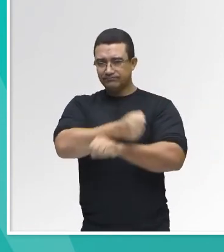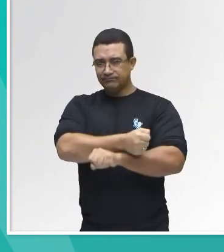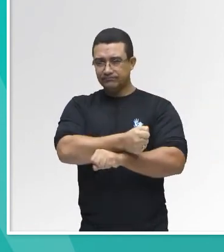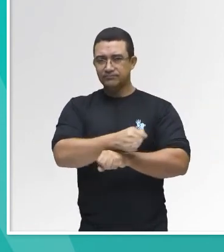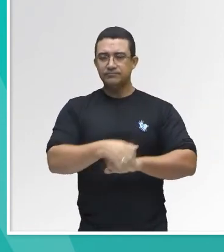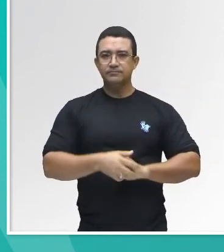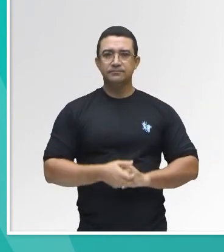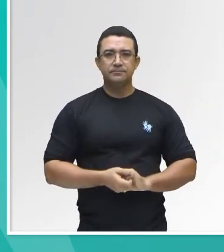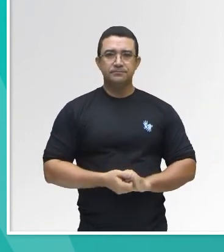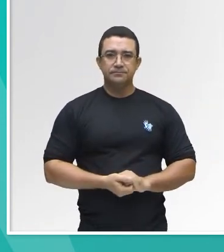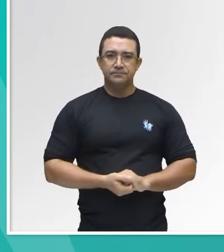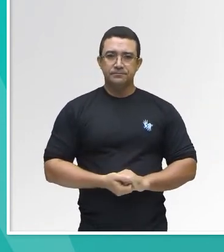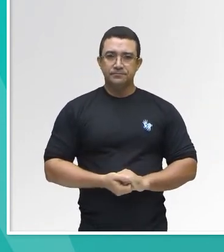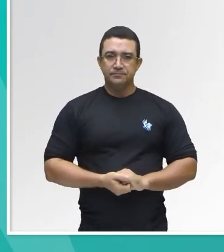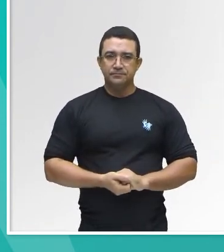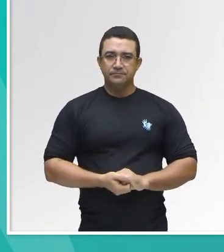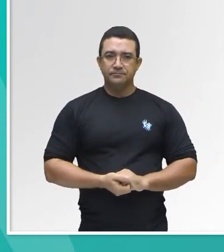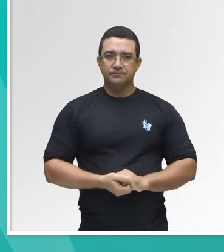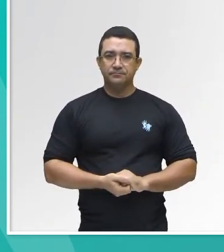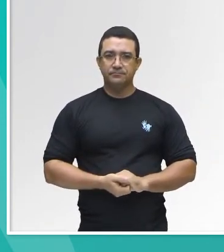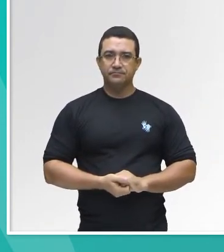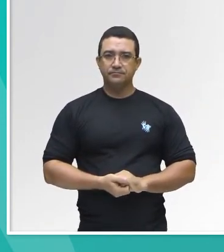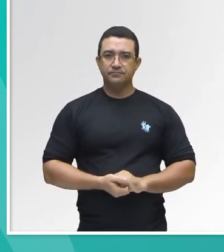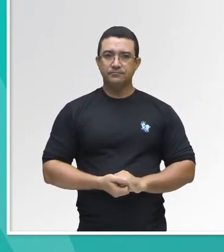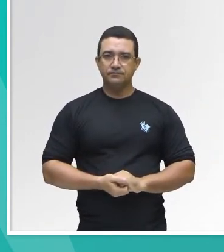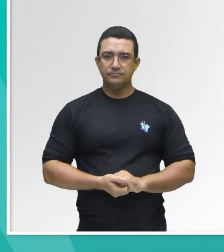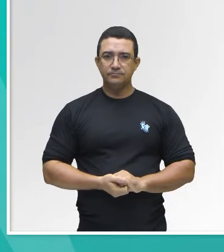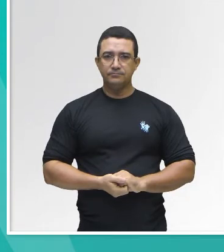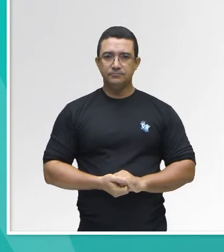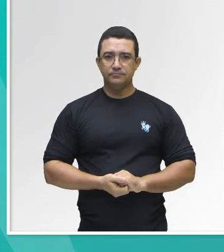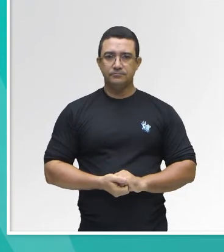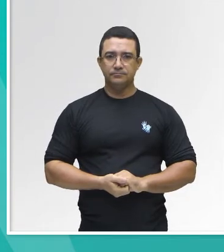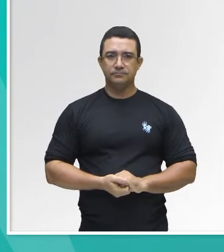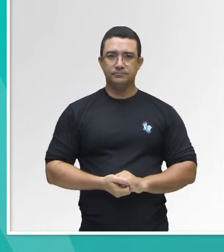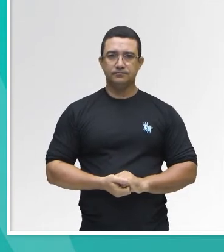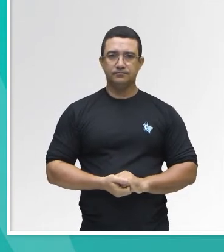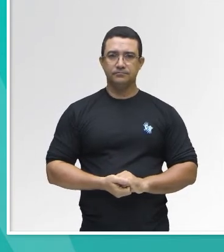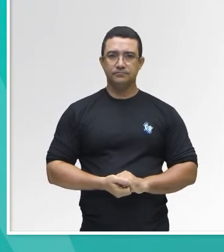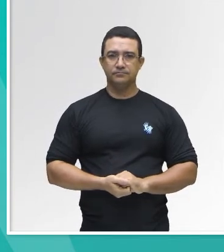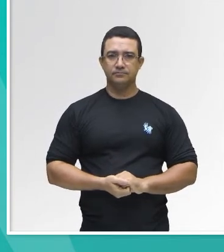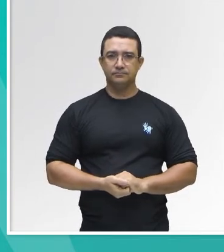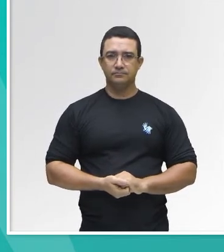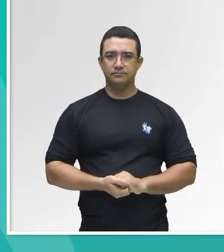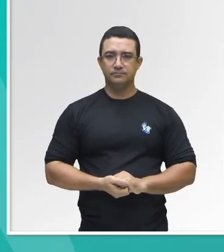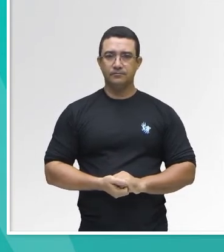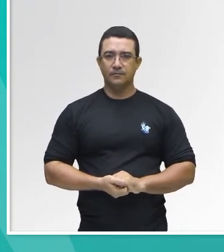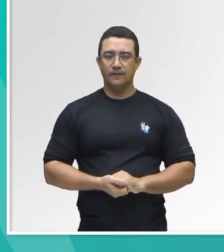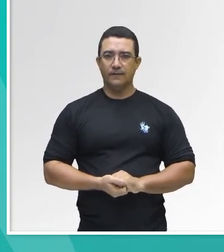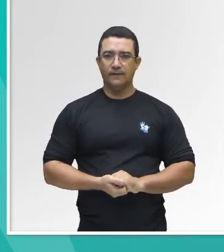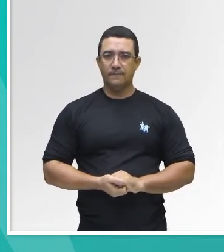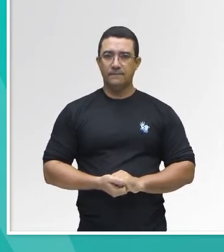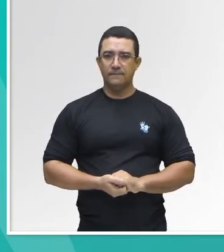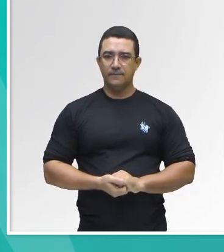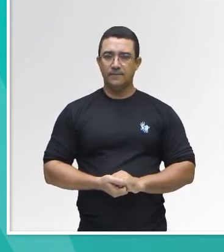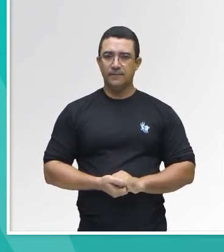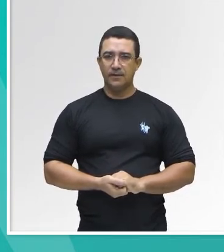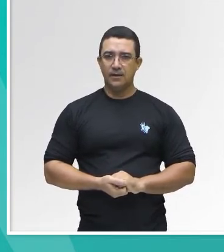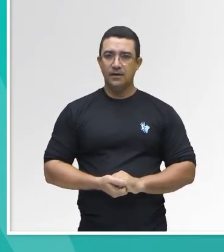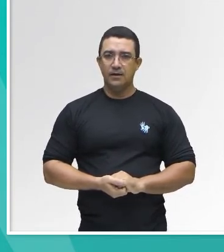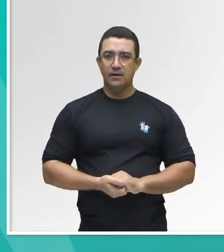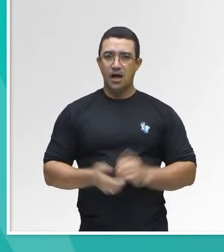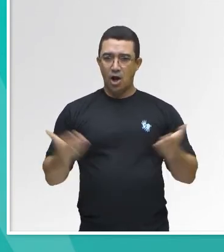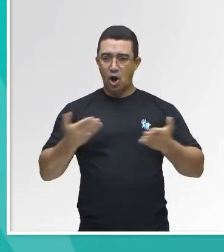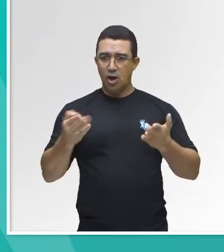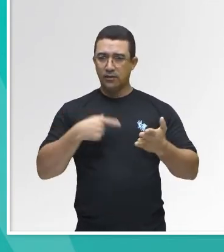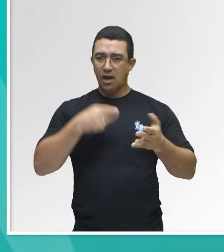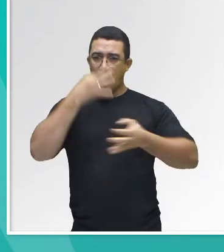sequência, agora nós temos, sem ser os argumentos, né, racionais, nós